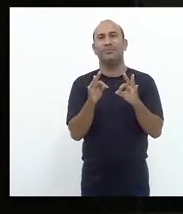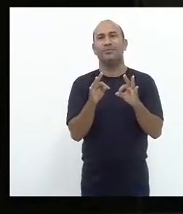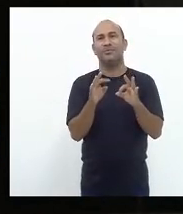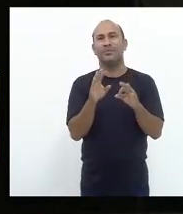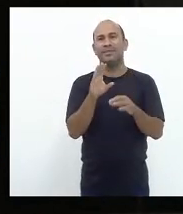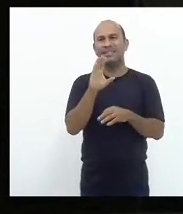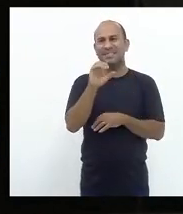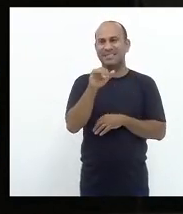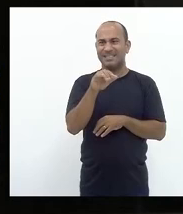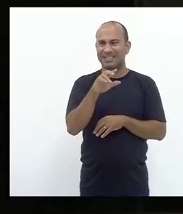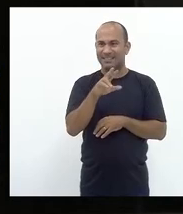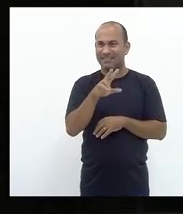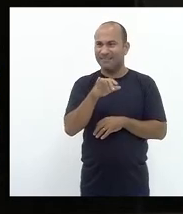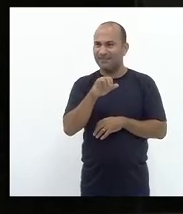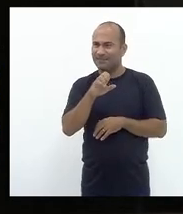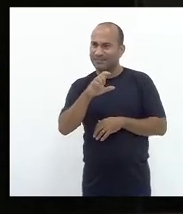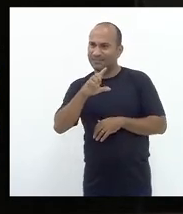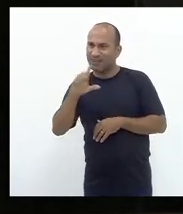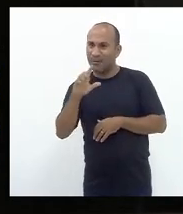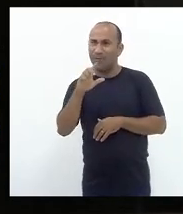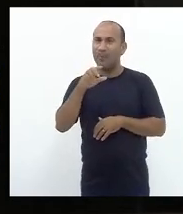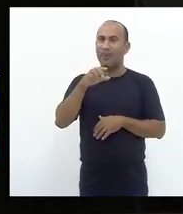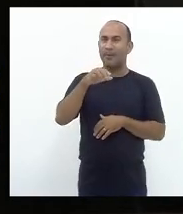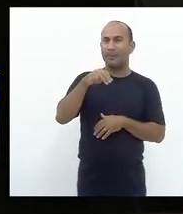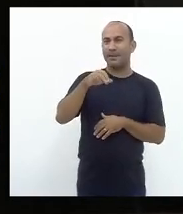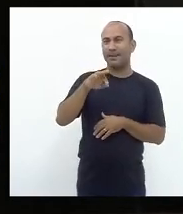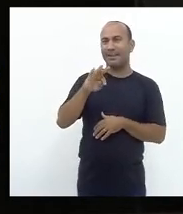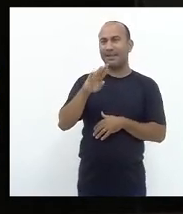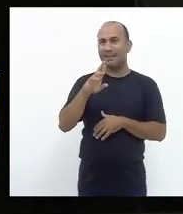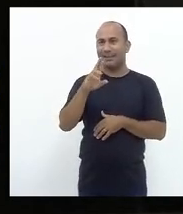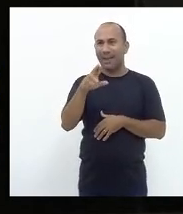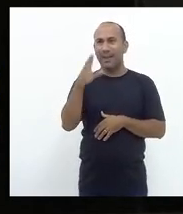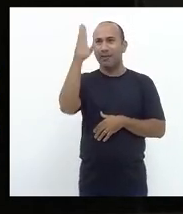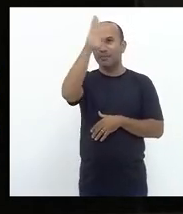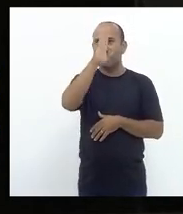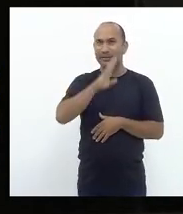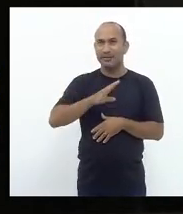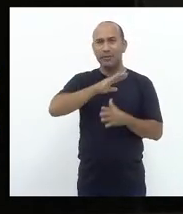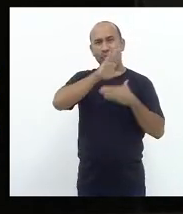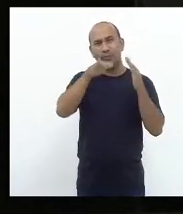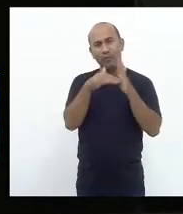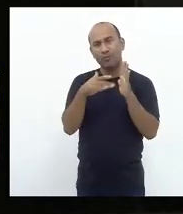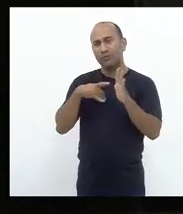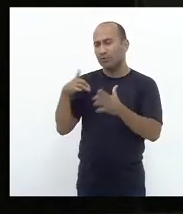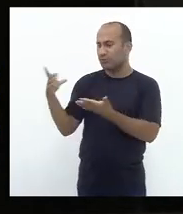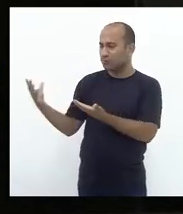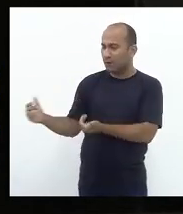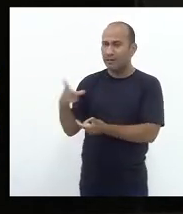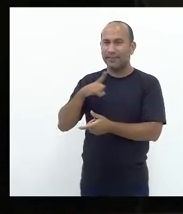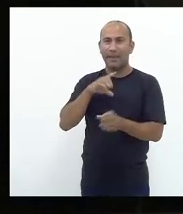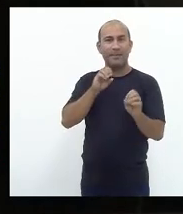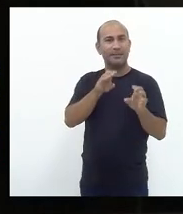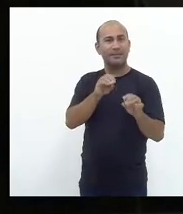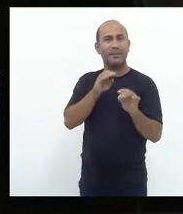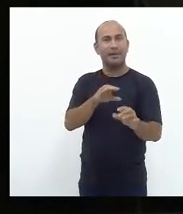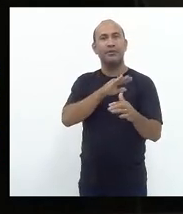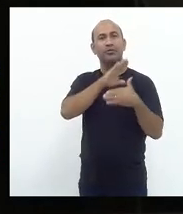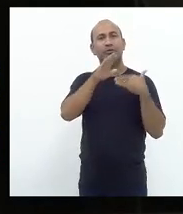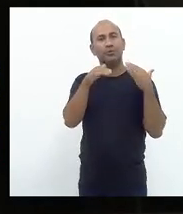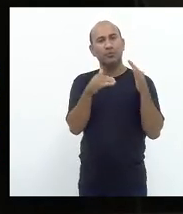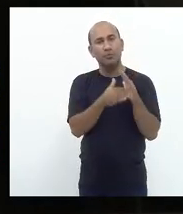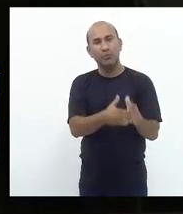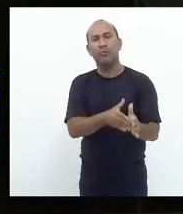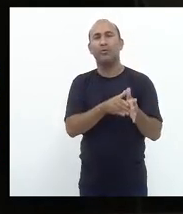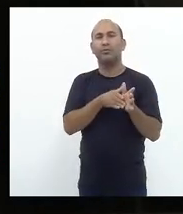técnico-cívico-militar do Brasil, onde o jovem ele teria todo o ensinamento, todas as diretrizes